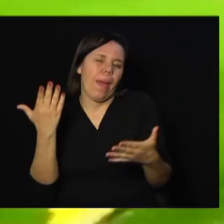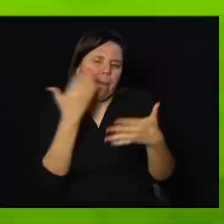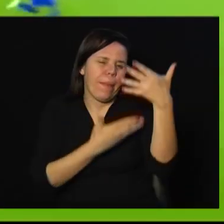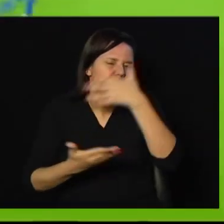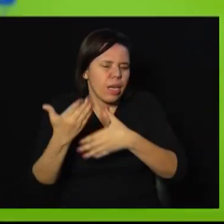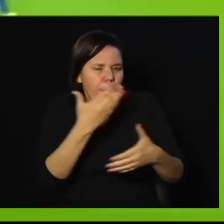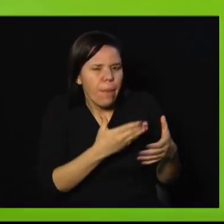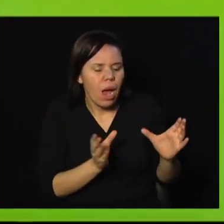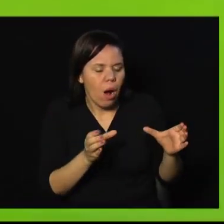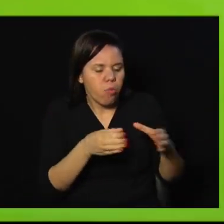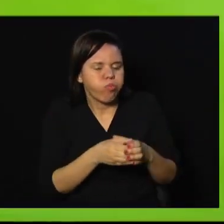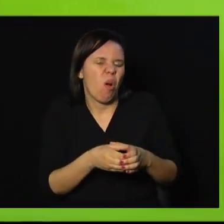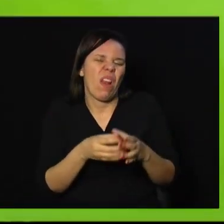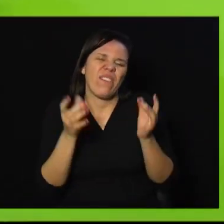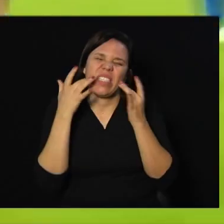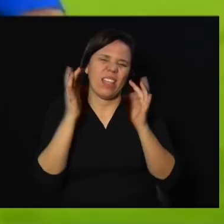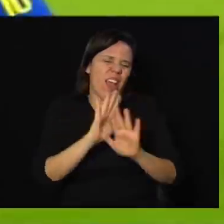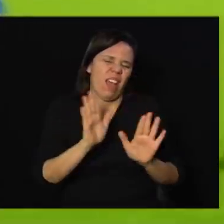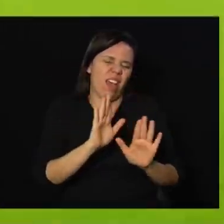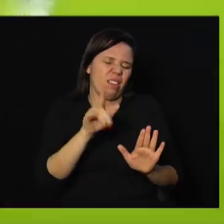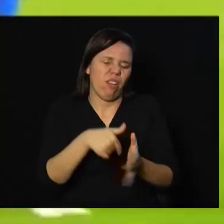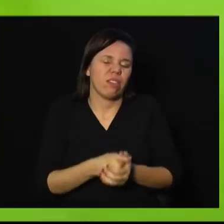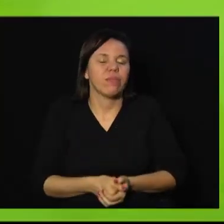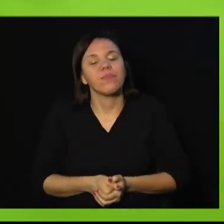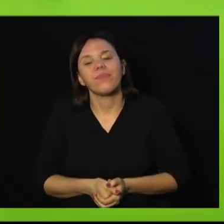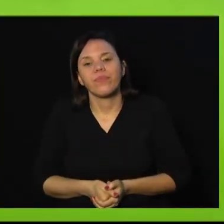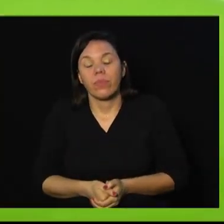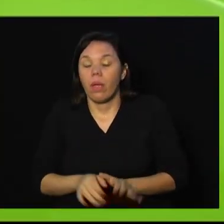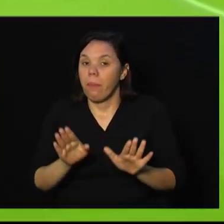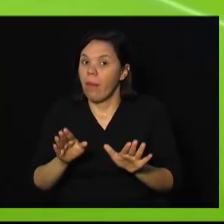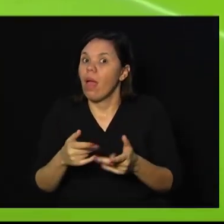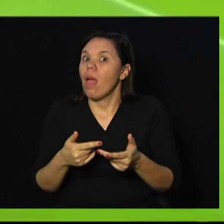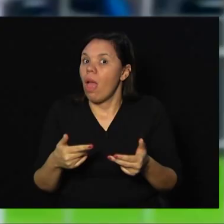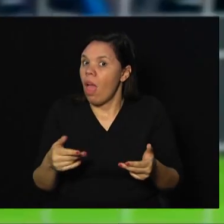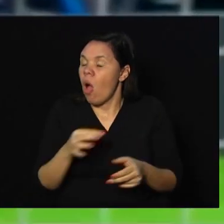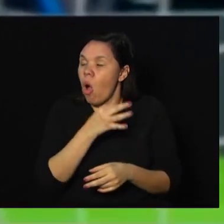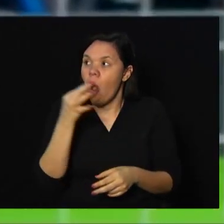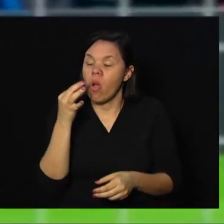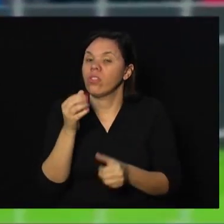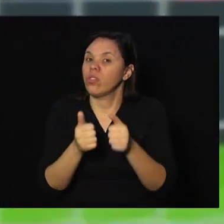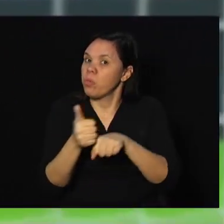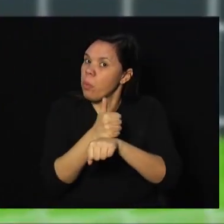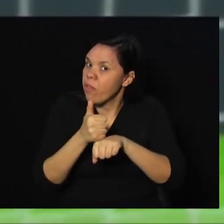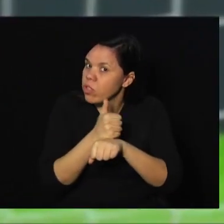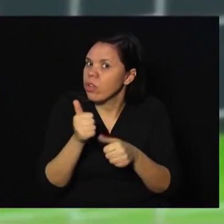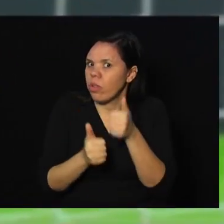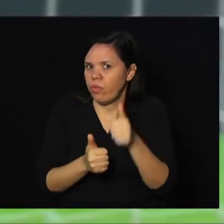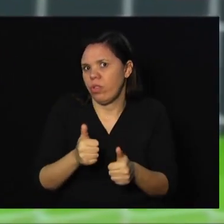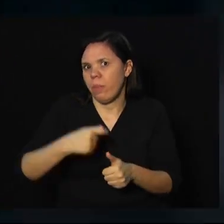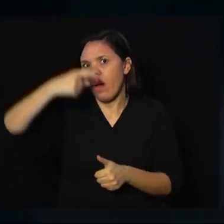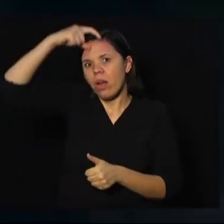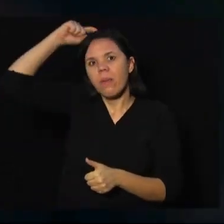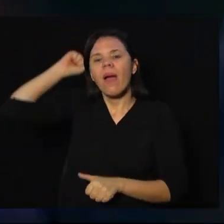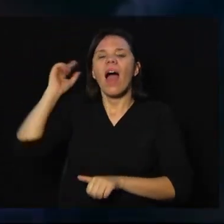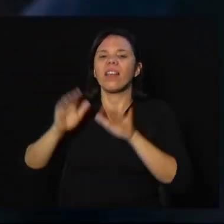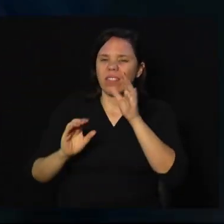atrapalhar ou encenação. É assim, uma coisa que ele faz bem feito e geralmente acarreta